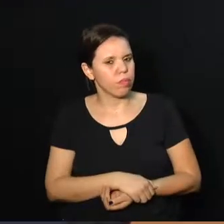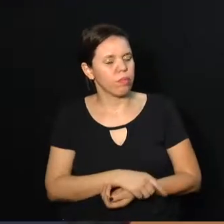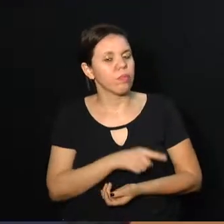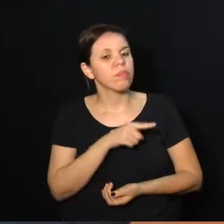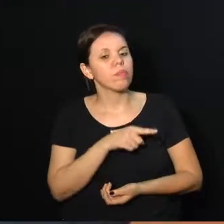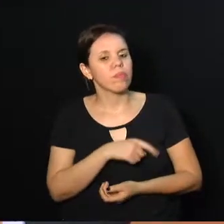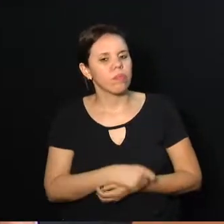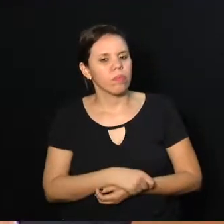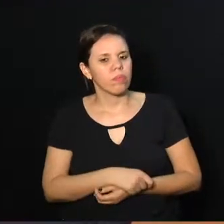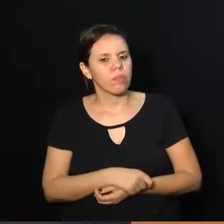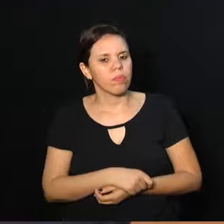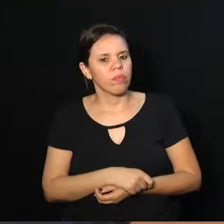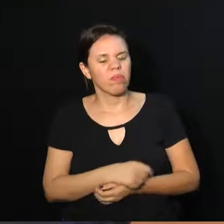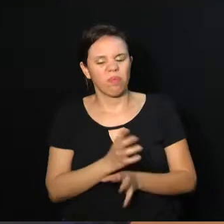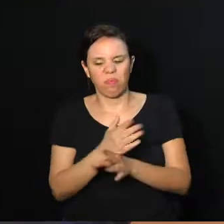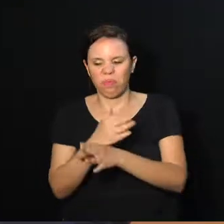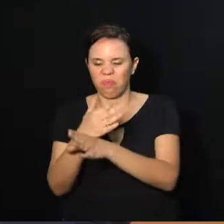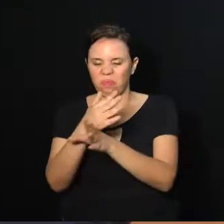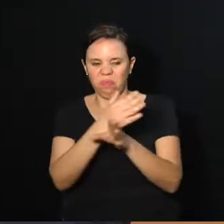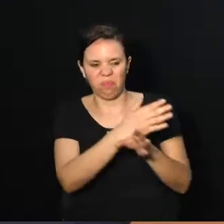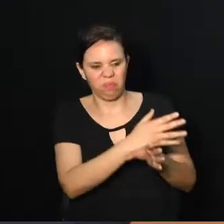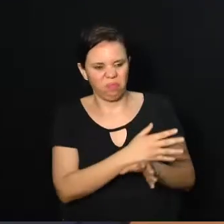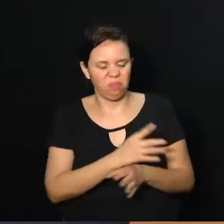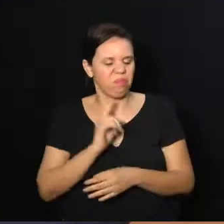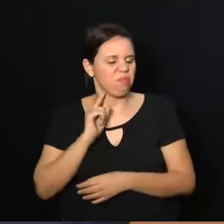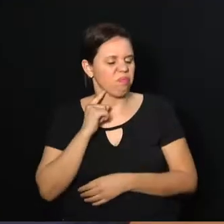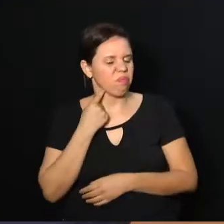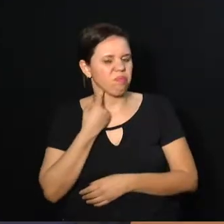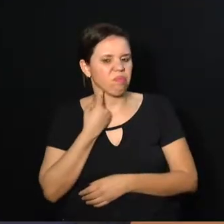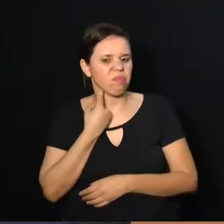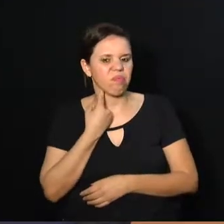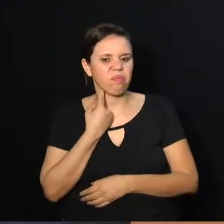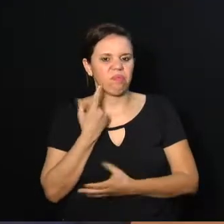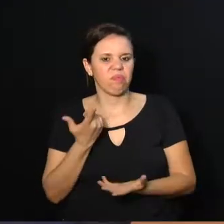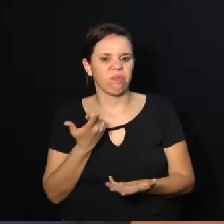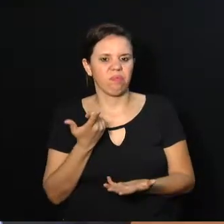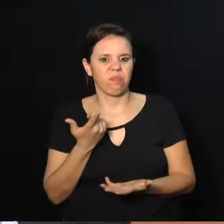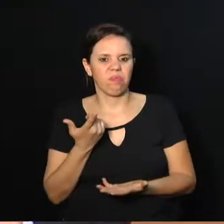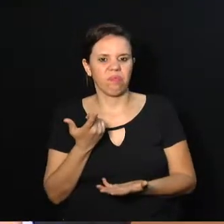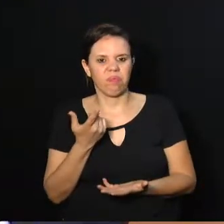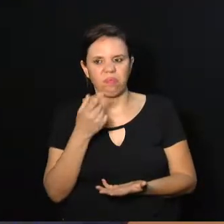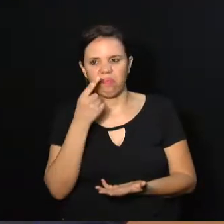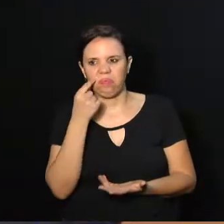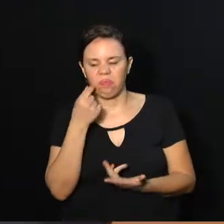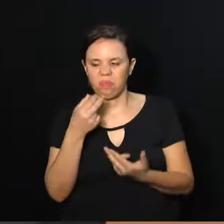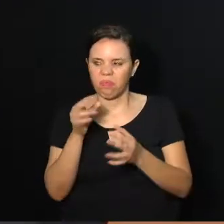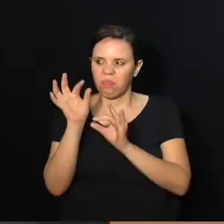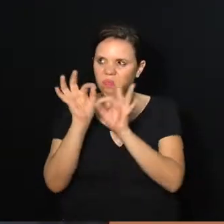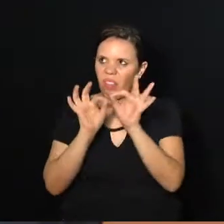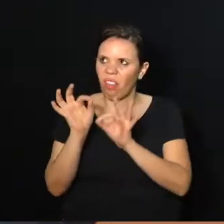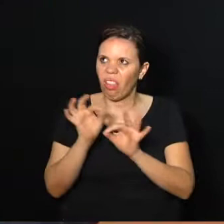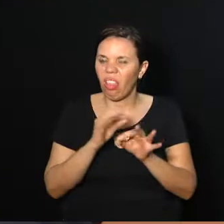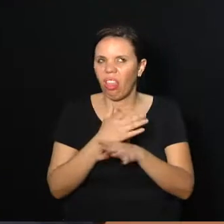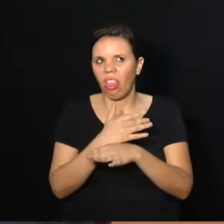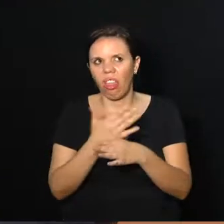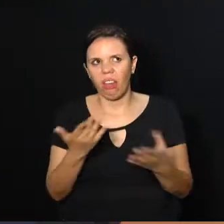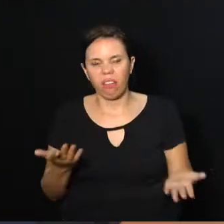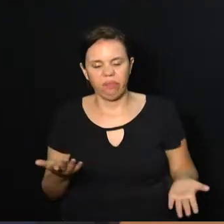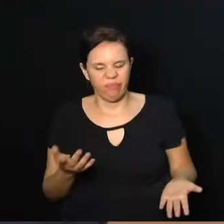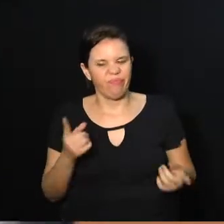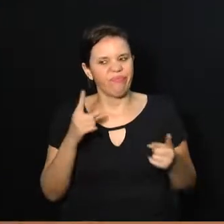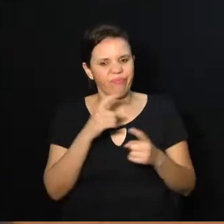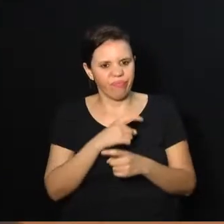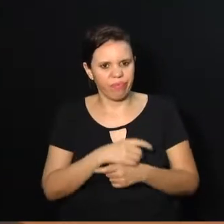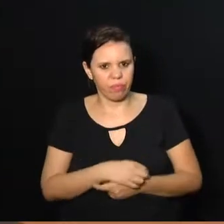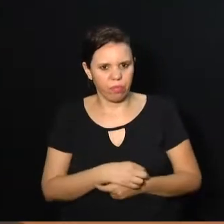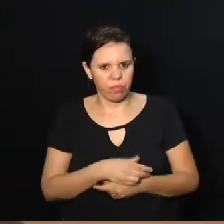saúde todo bagunçado, todo sujo, tudo cheio de gato, de emendado daqui, emendado dali. É complicado.